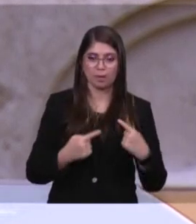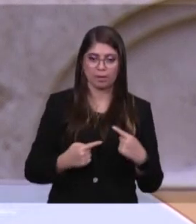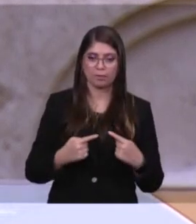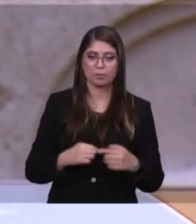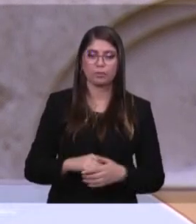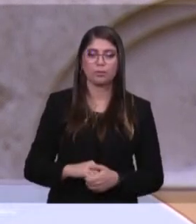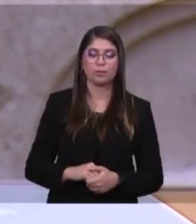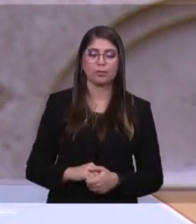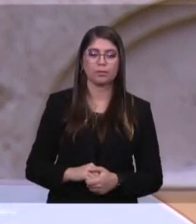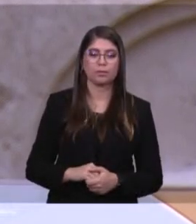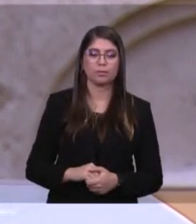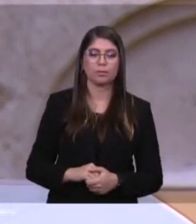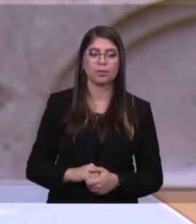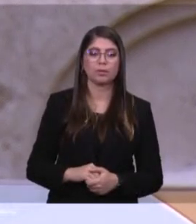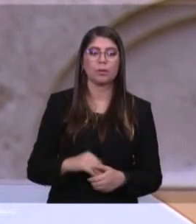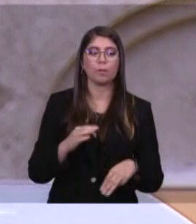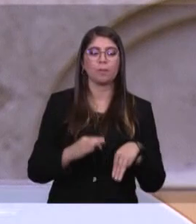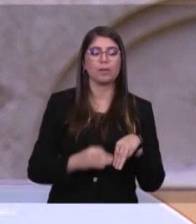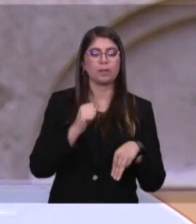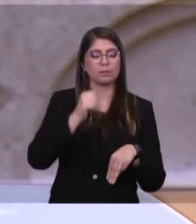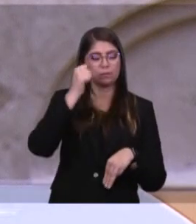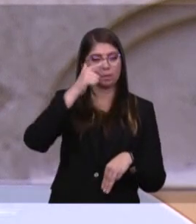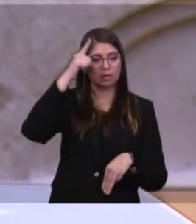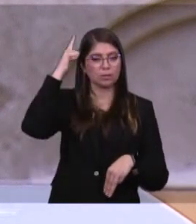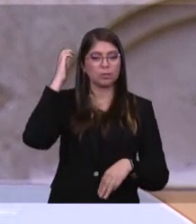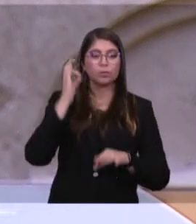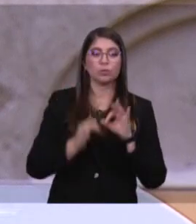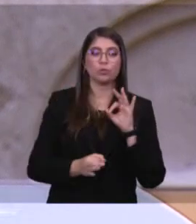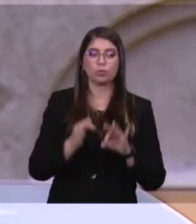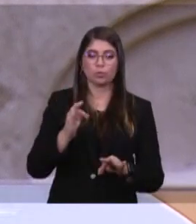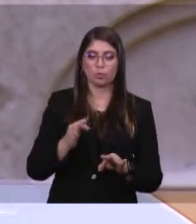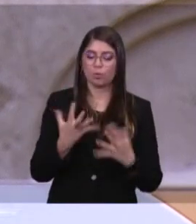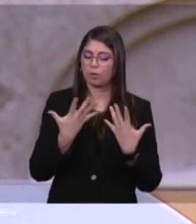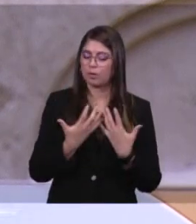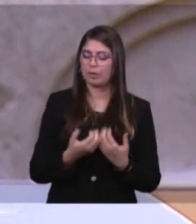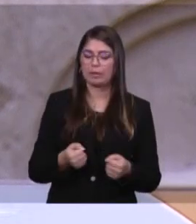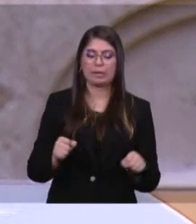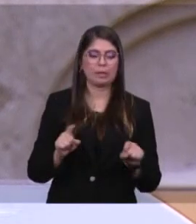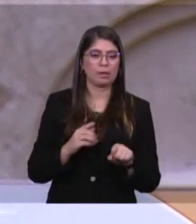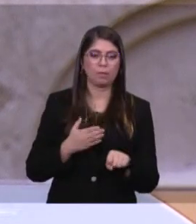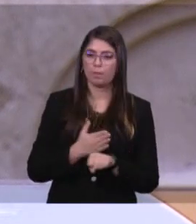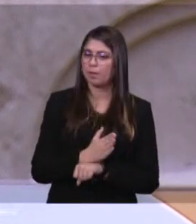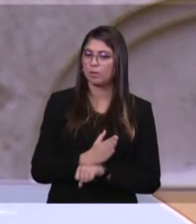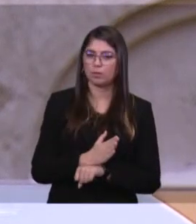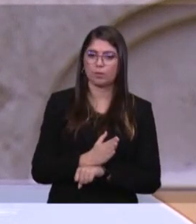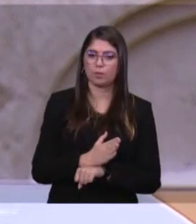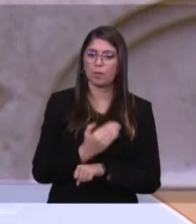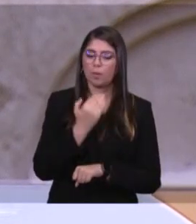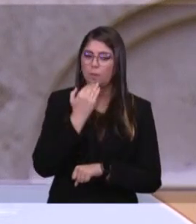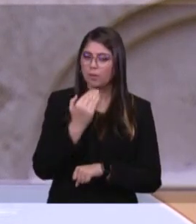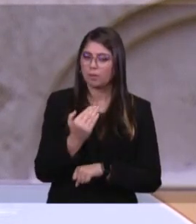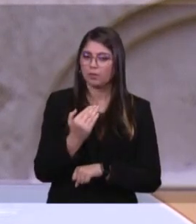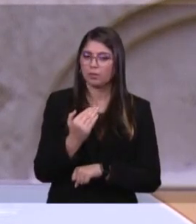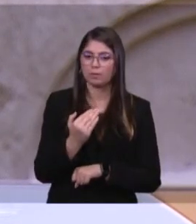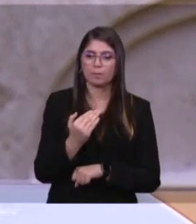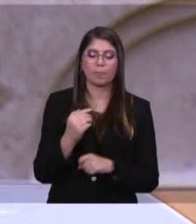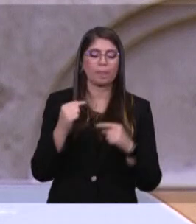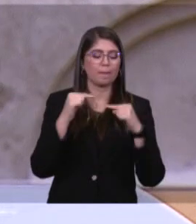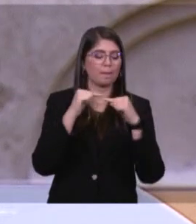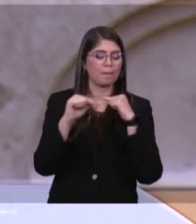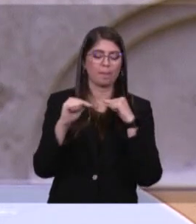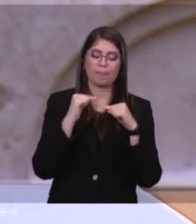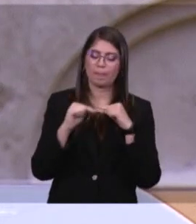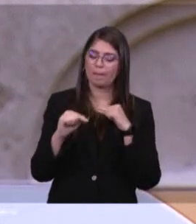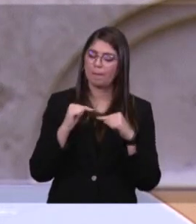defendida pelo ministro Alexandre de Moraes, que julgou improcedente o pedido e considerou